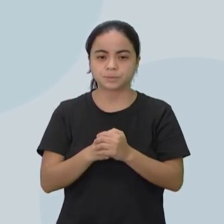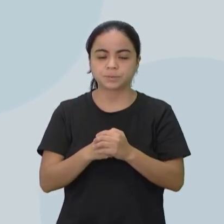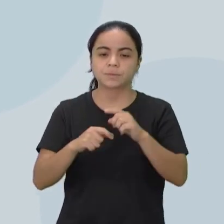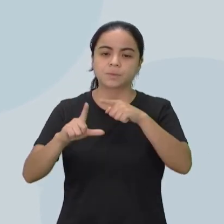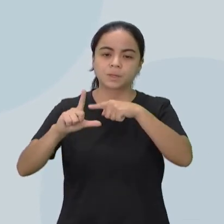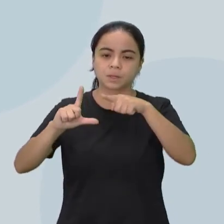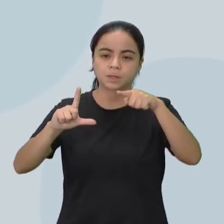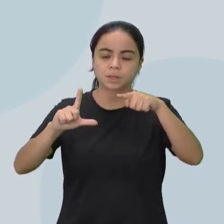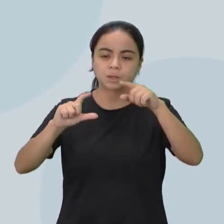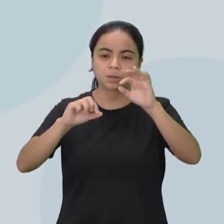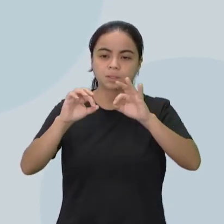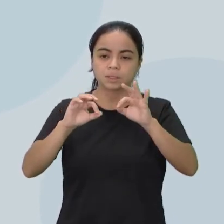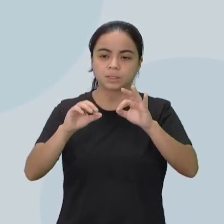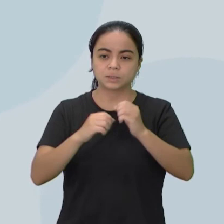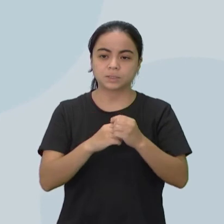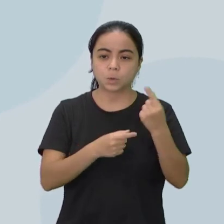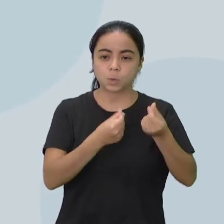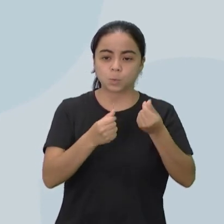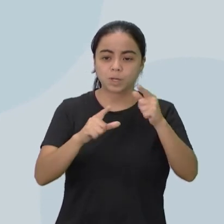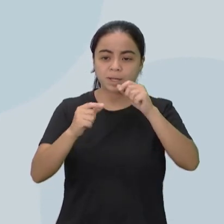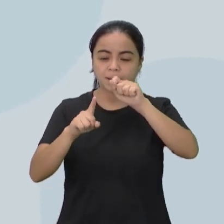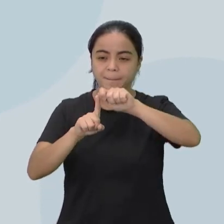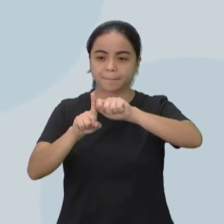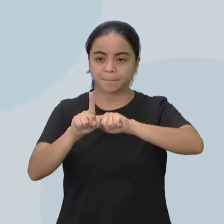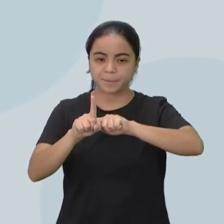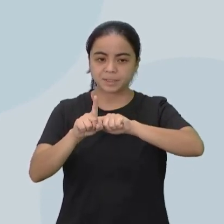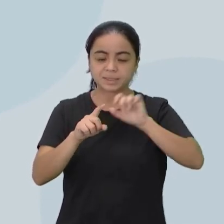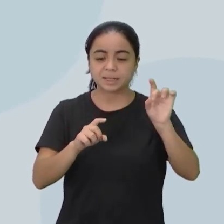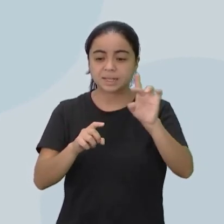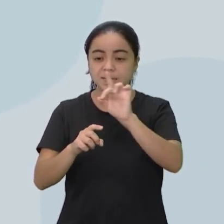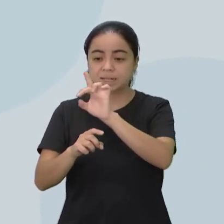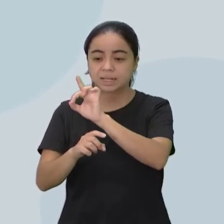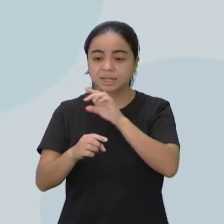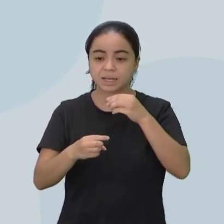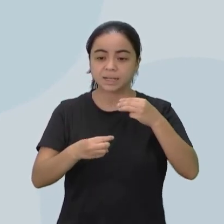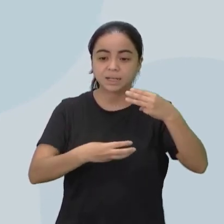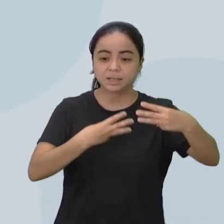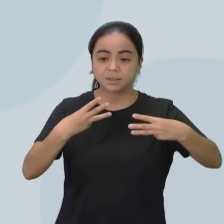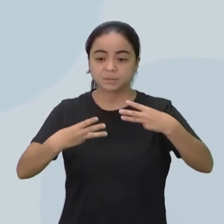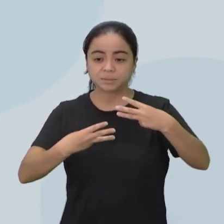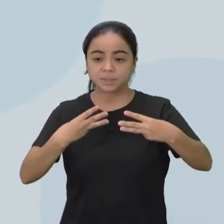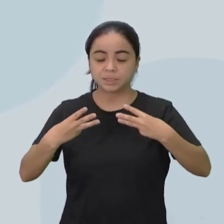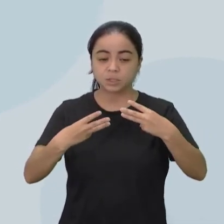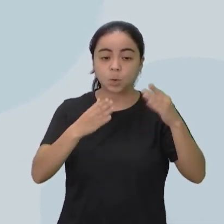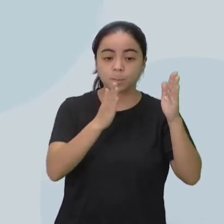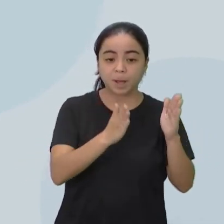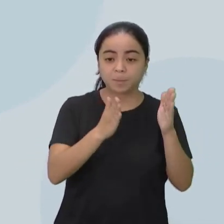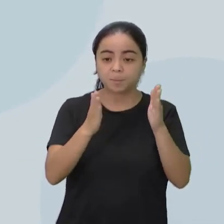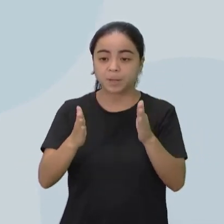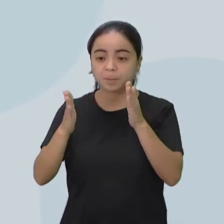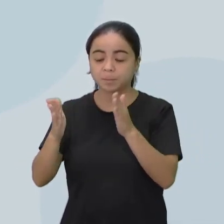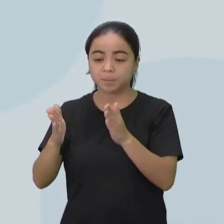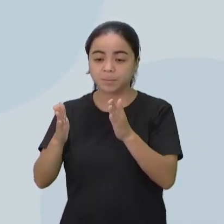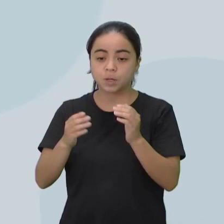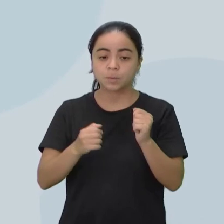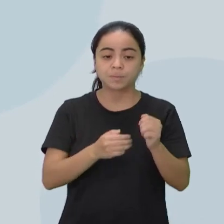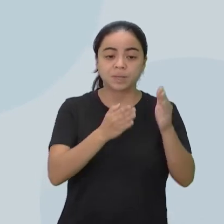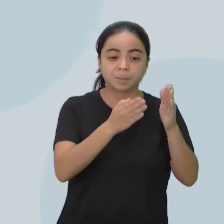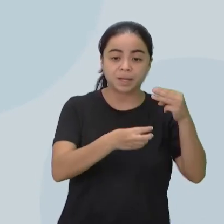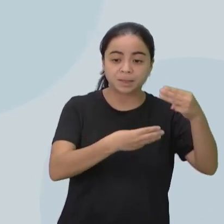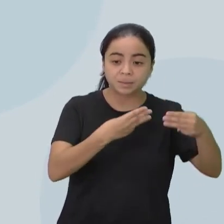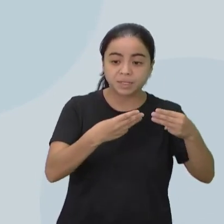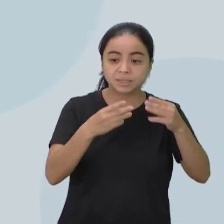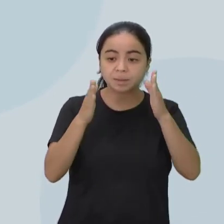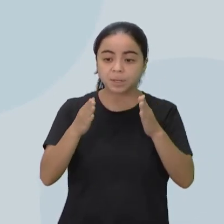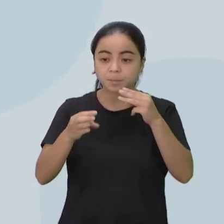que relacione o lucro e o mês para cada trimestre. Veja que eu separei por trimestre, porque o padrão muda,